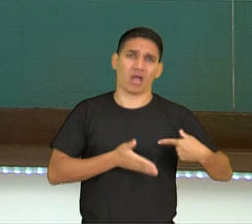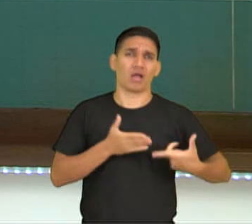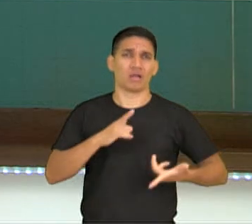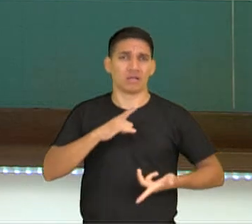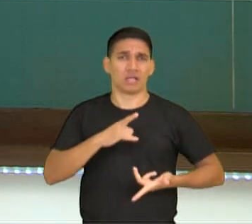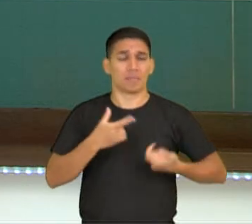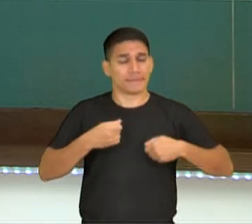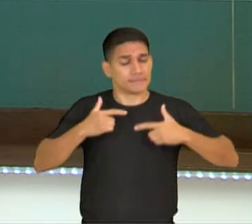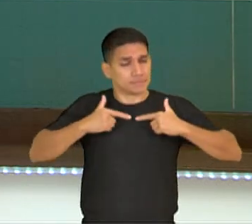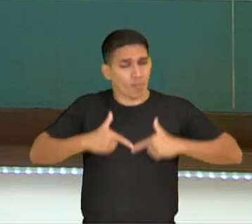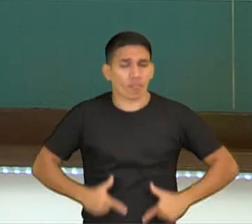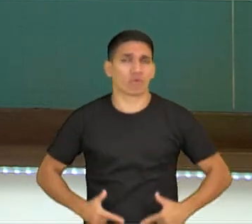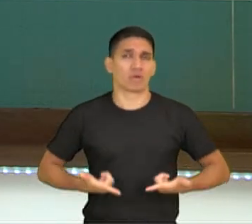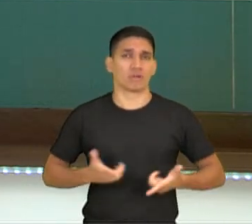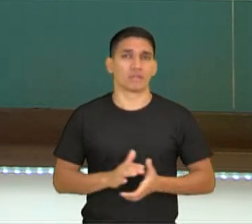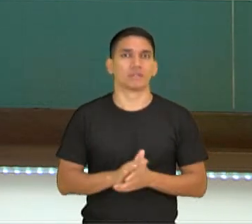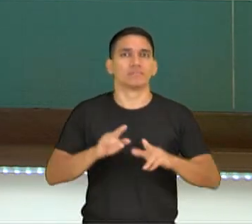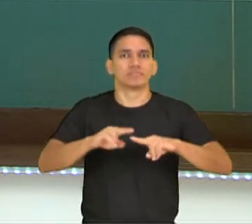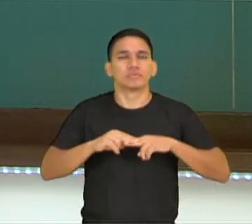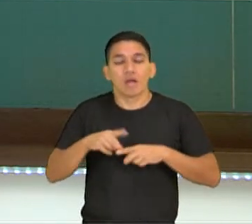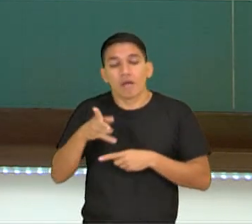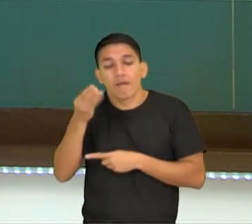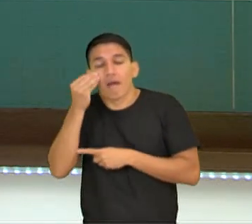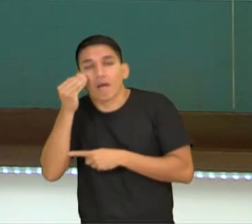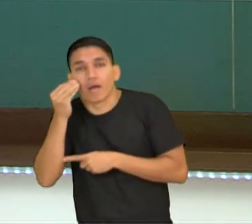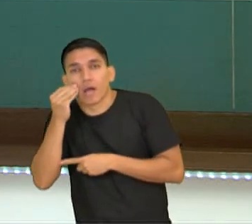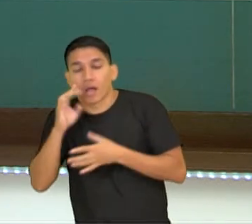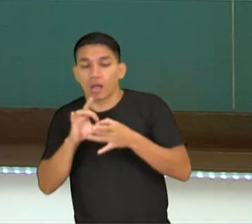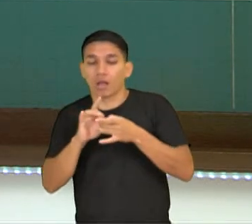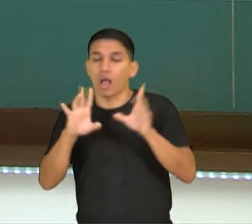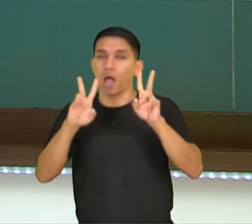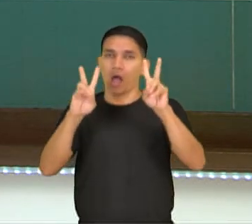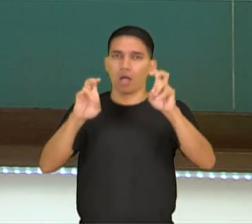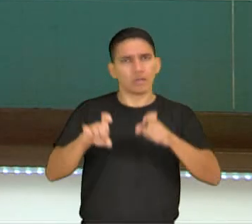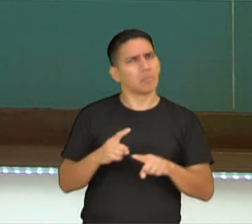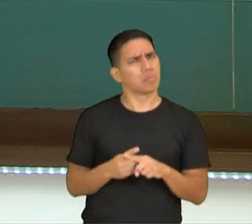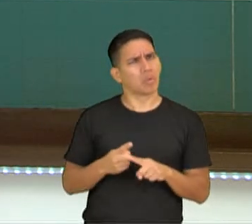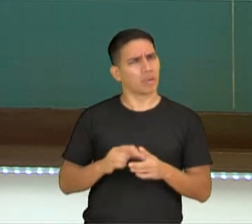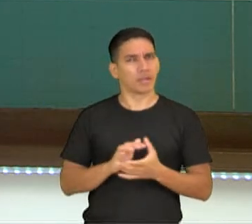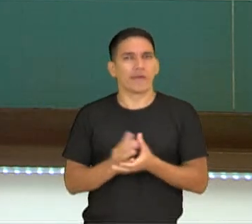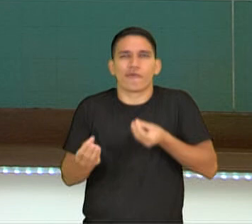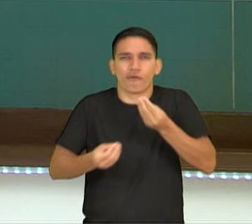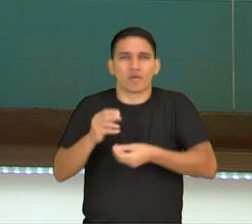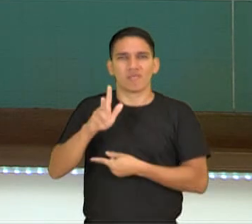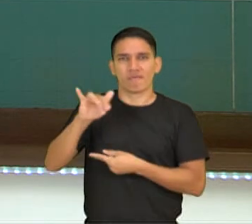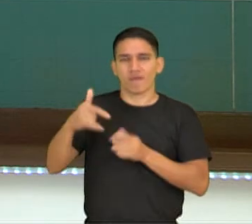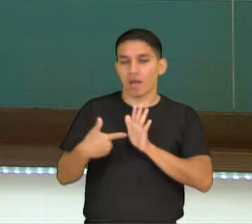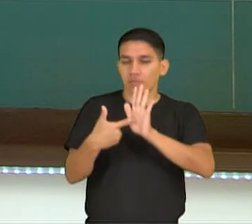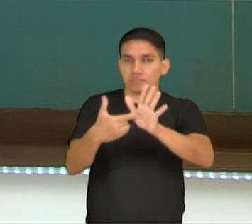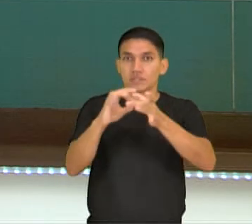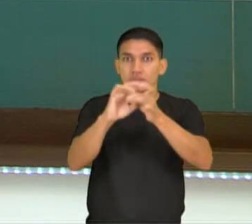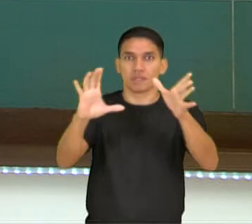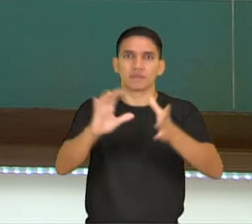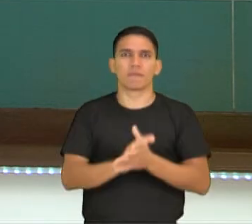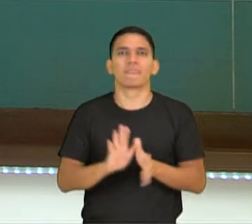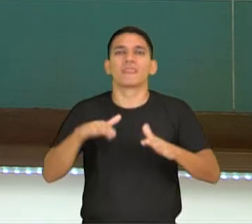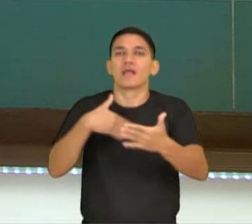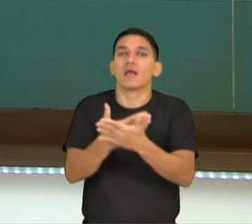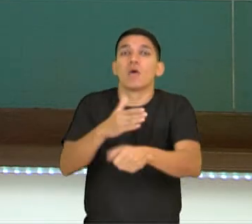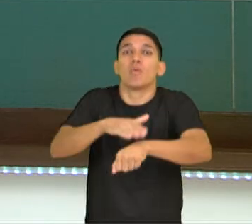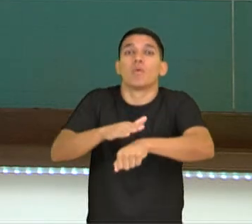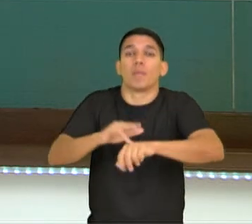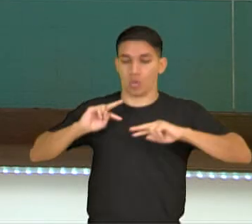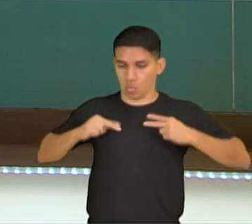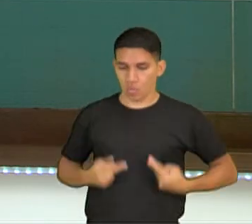vai abordar a questão da liberdade nesse momento, justamente porque de que forma vai aparecer essa liberdade, até que ponto o ser humano